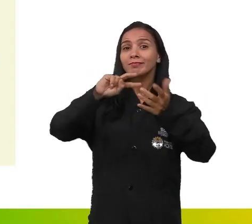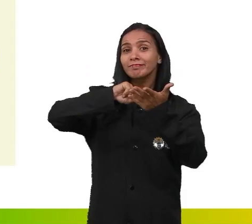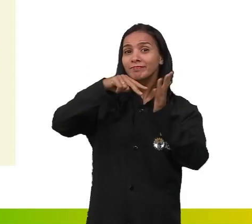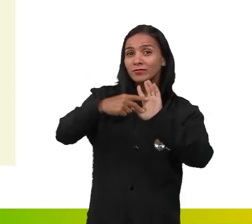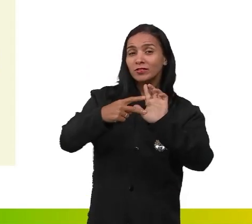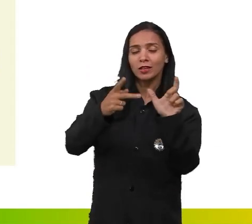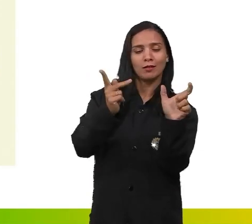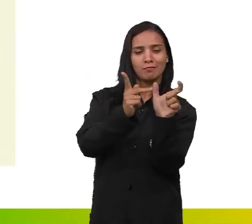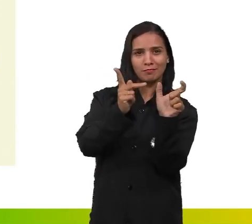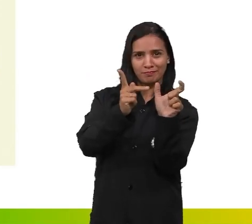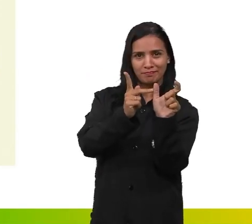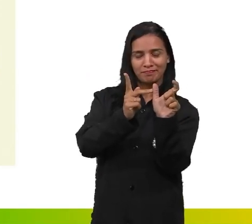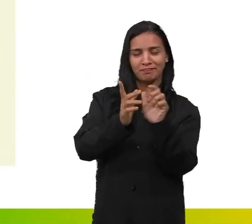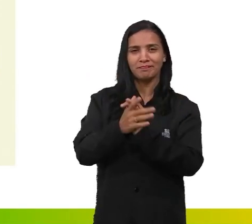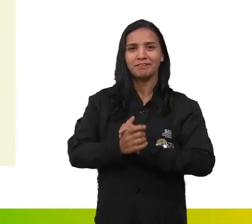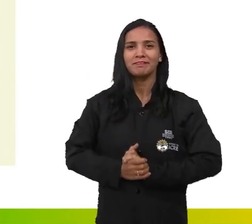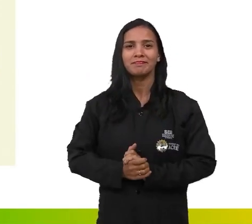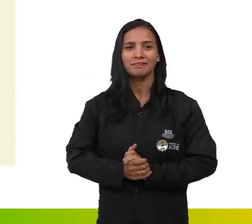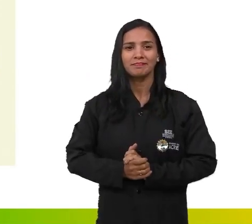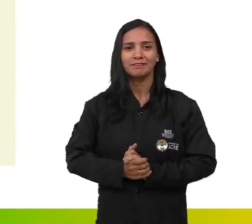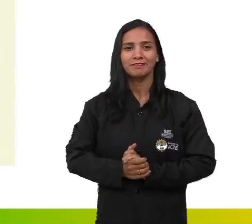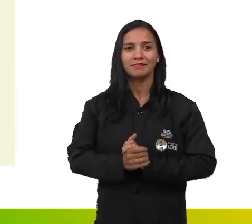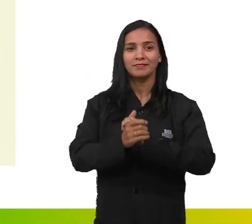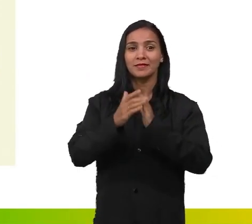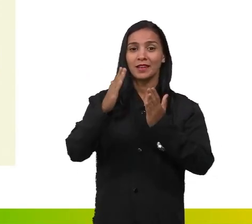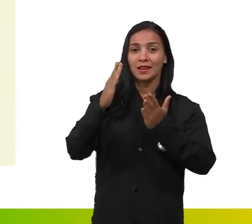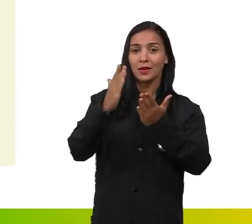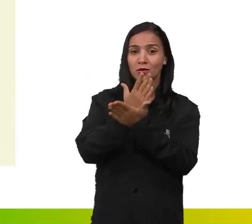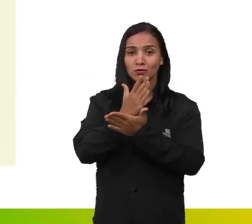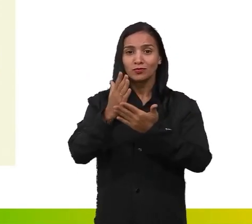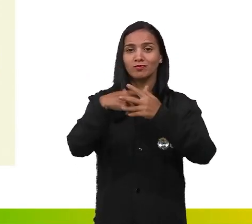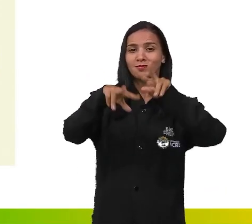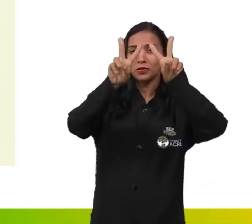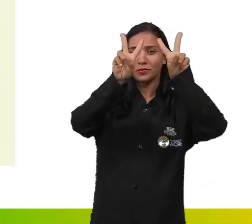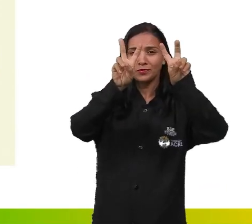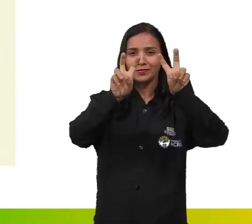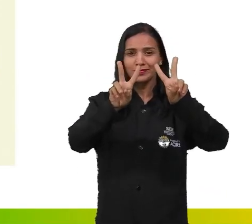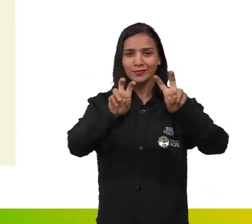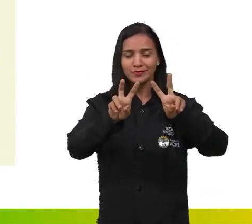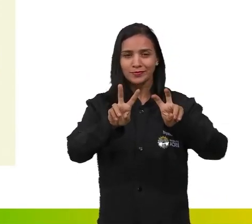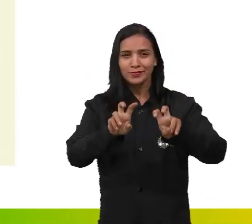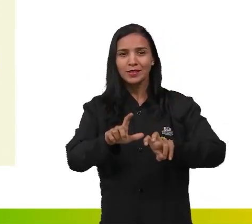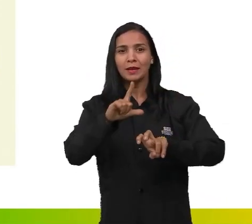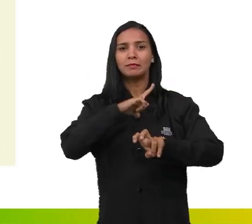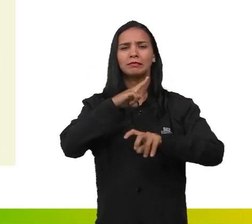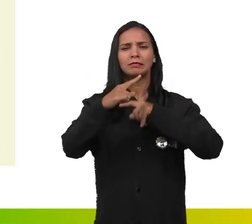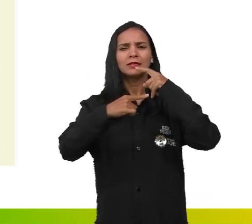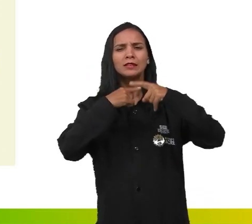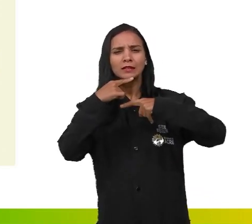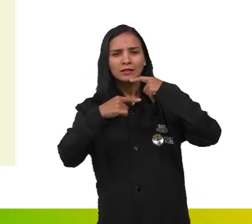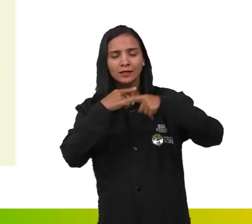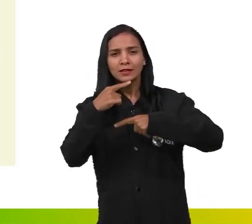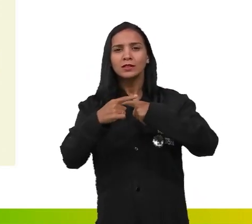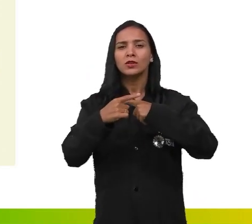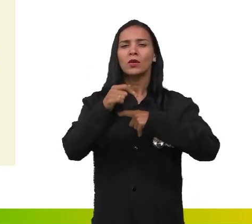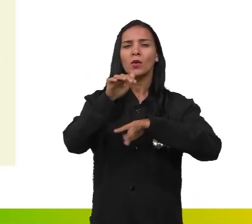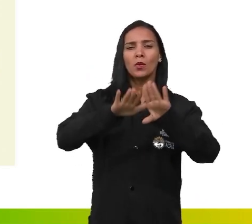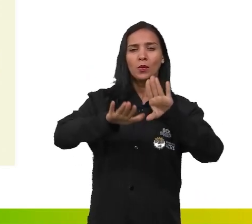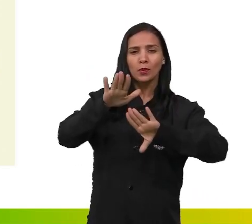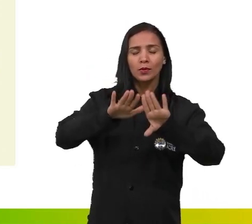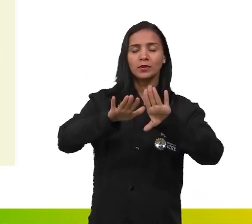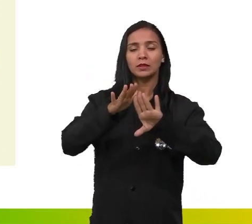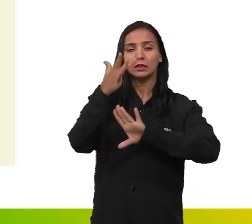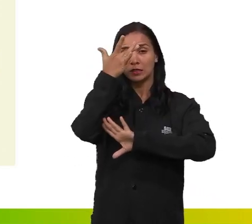essas preposições, tudo bem? Um dos temas que mais suscita, mais causa dúvidas em quem